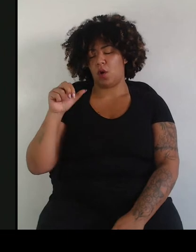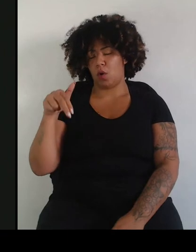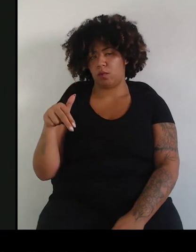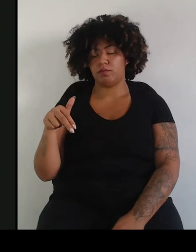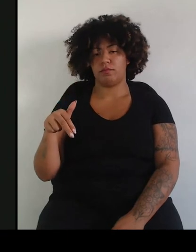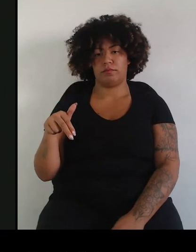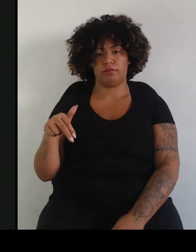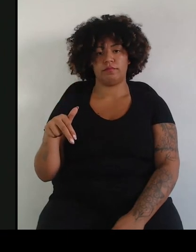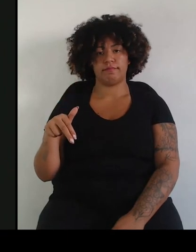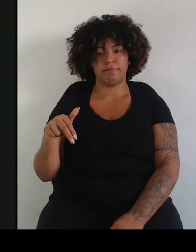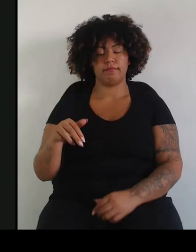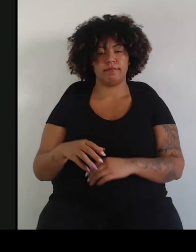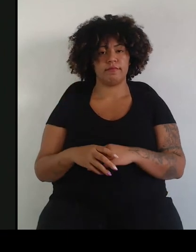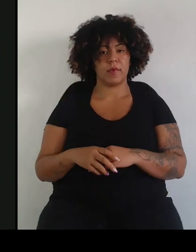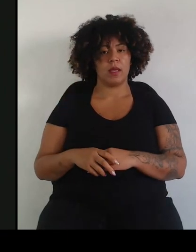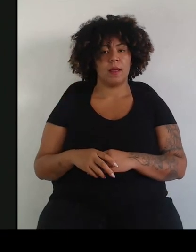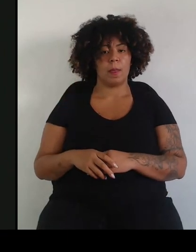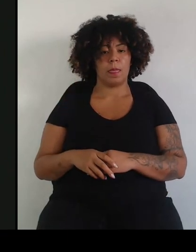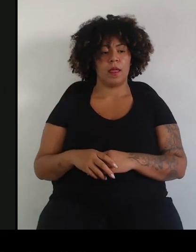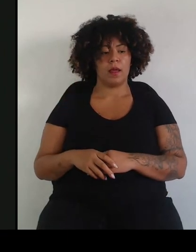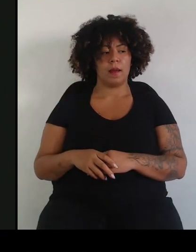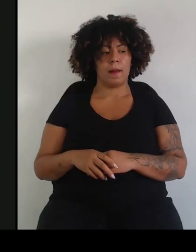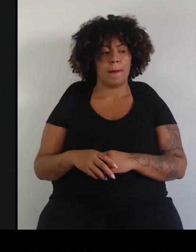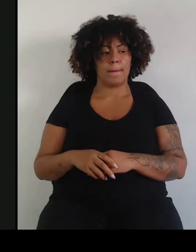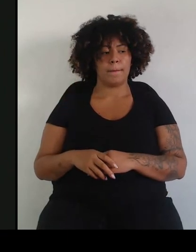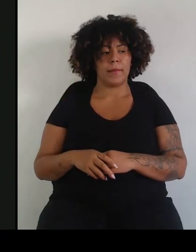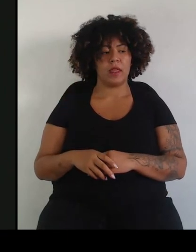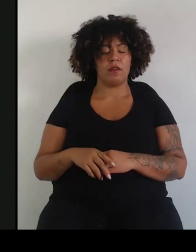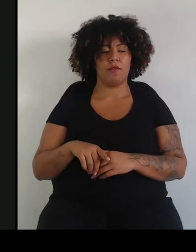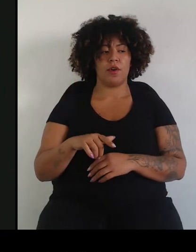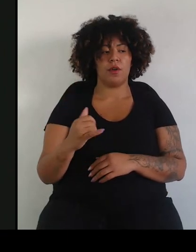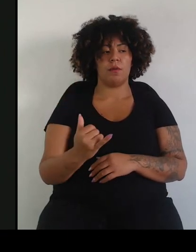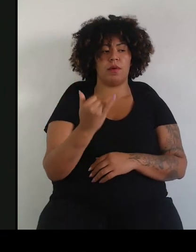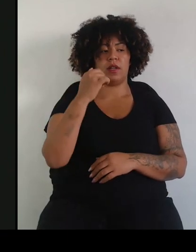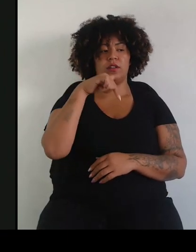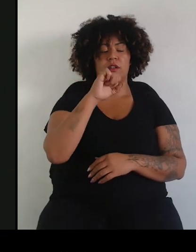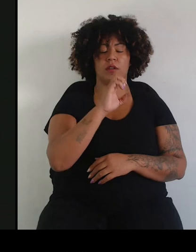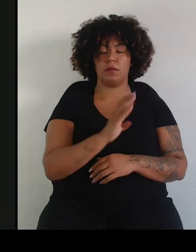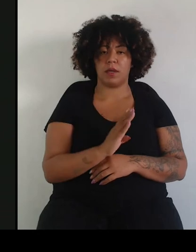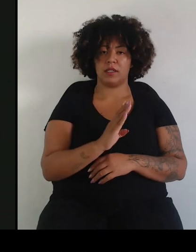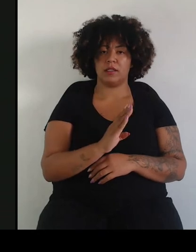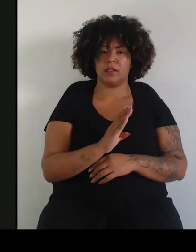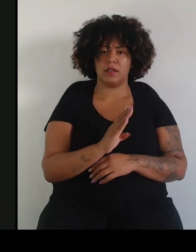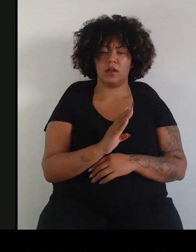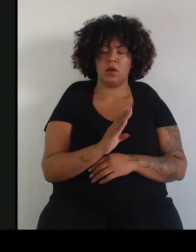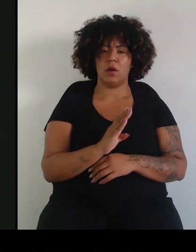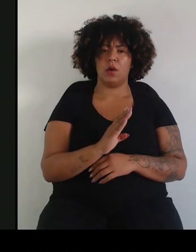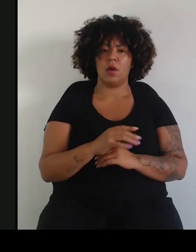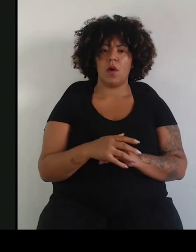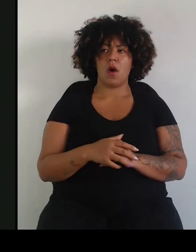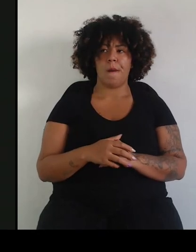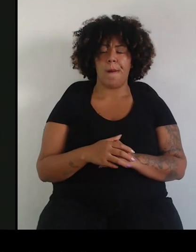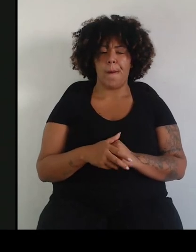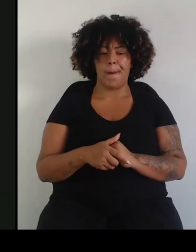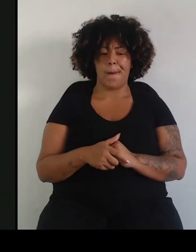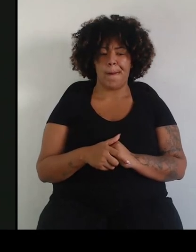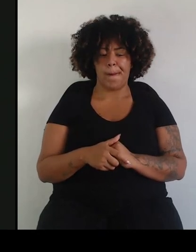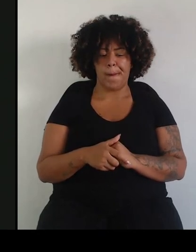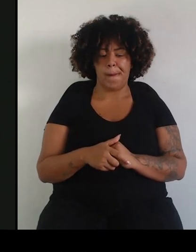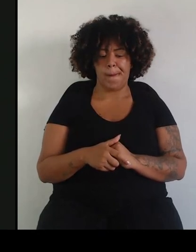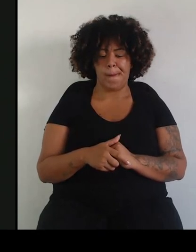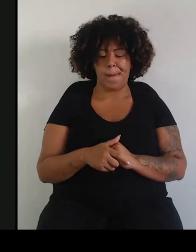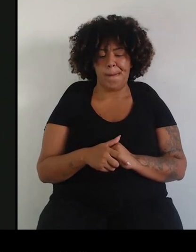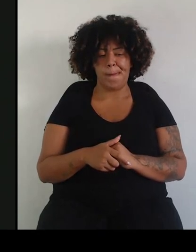fundamental para a união concretismo brasileiro que introduzir aspectos da subjetividade do